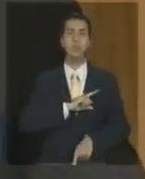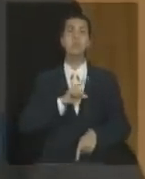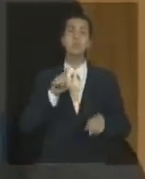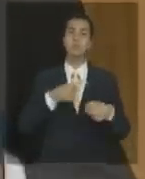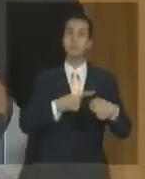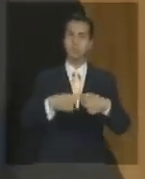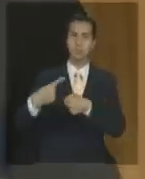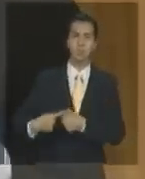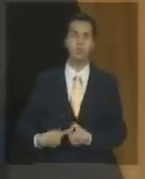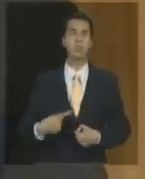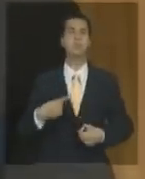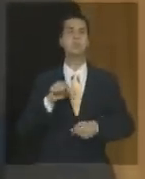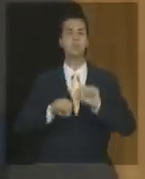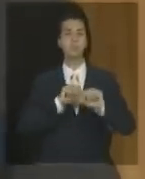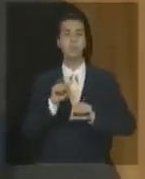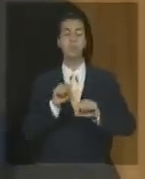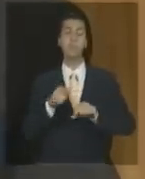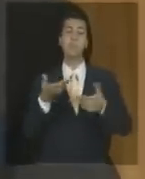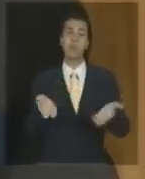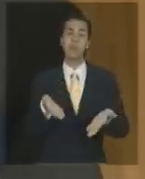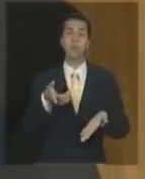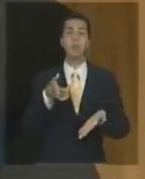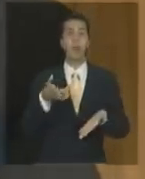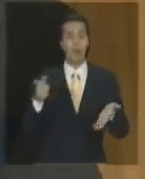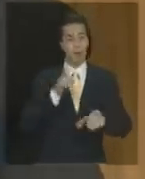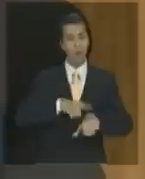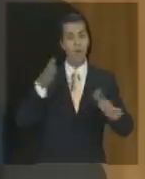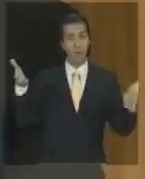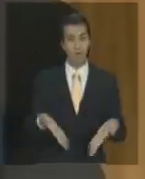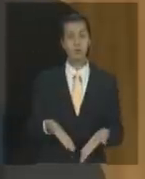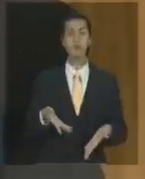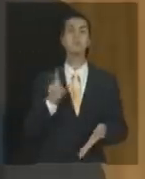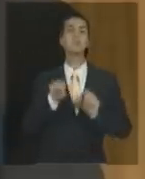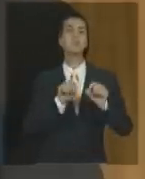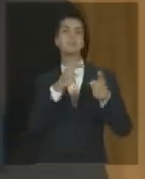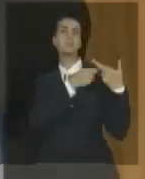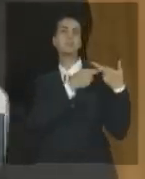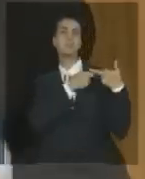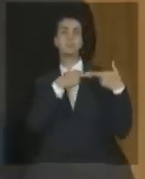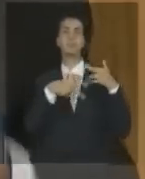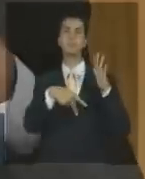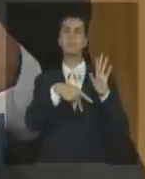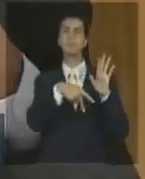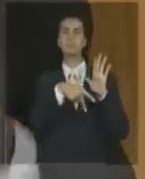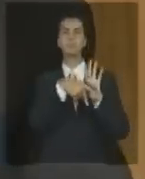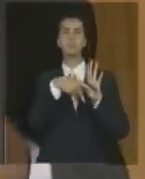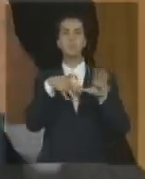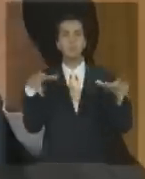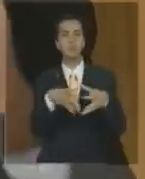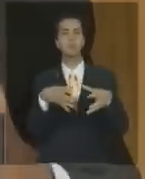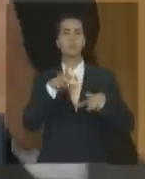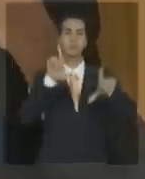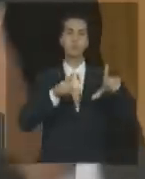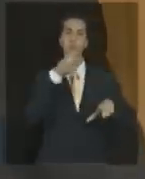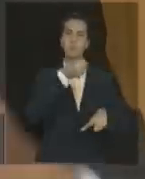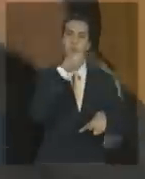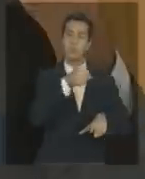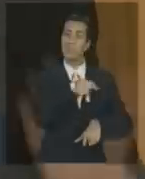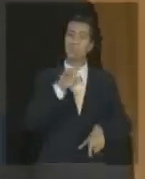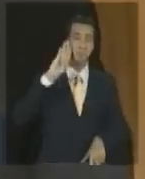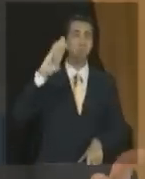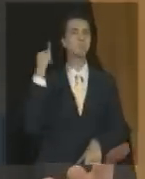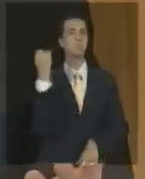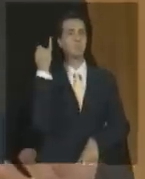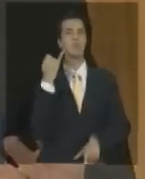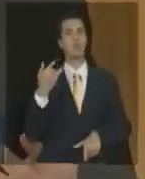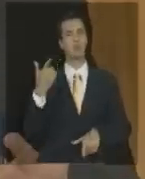estados. Portanto, é absolutamente fundamental nesse momento o papel dos meios de comunicação como principal instrumento de diálogo com a sociedade sobre